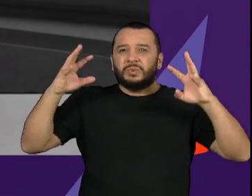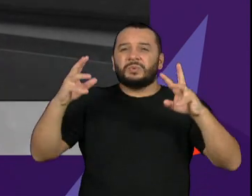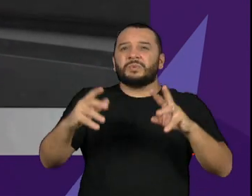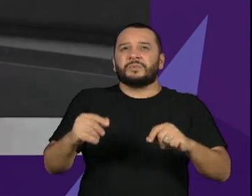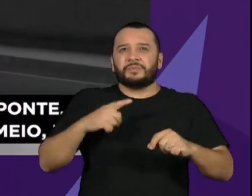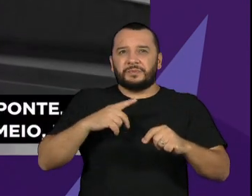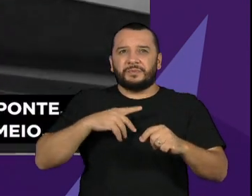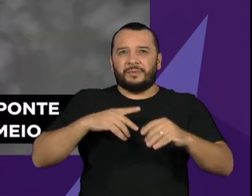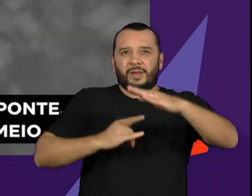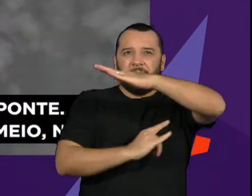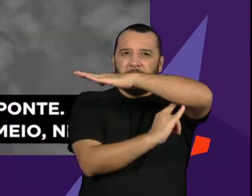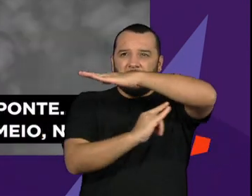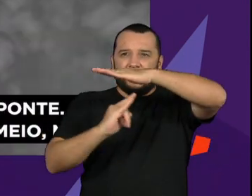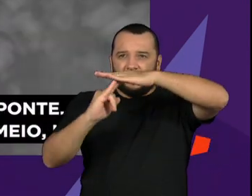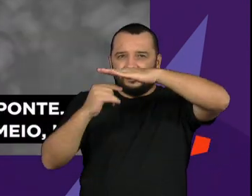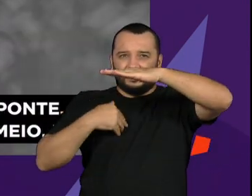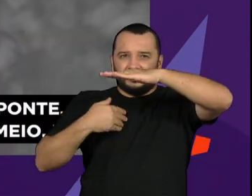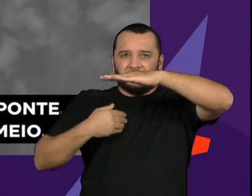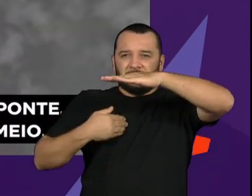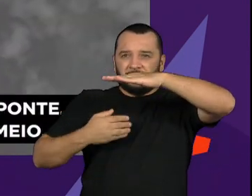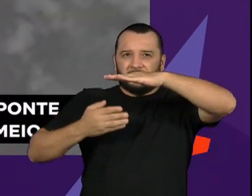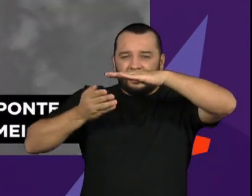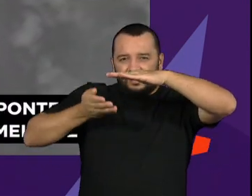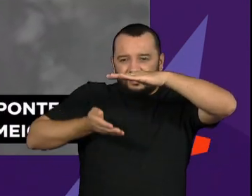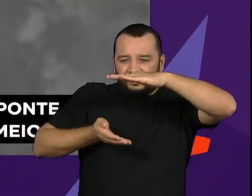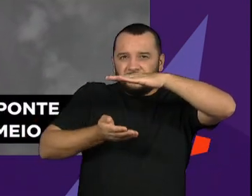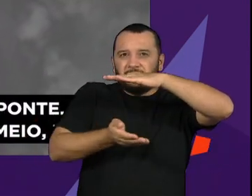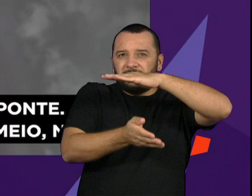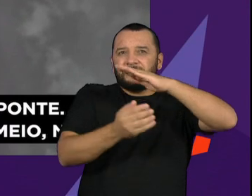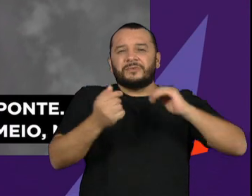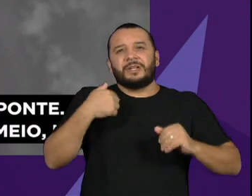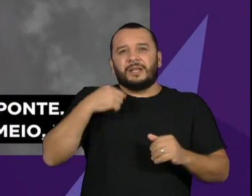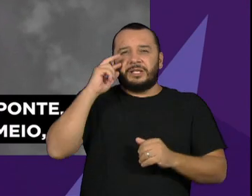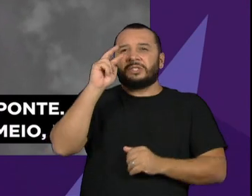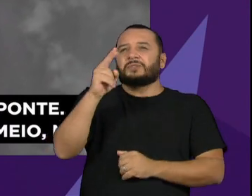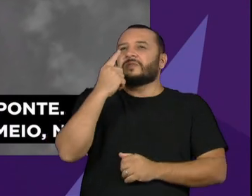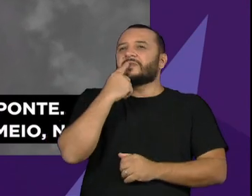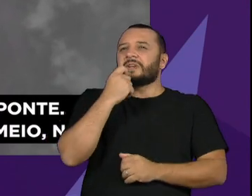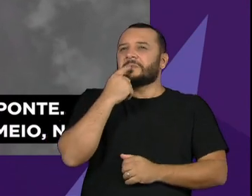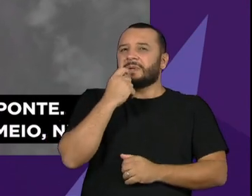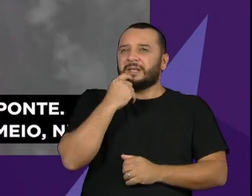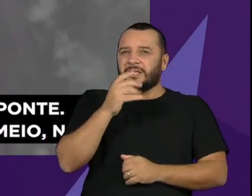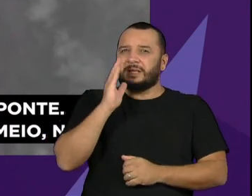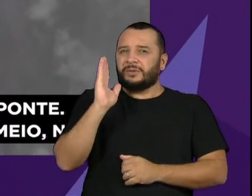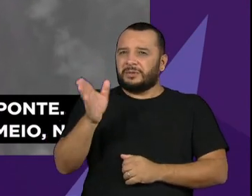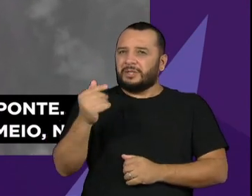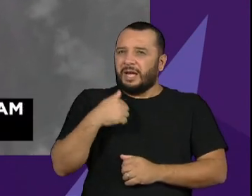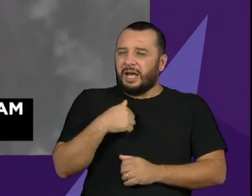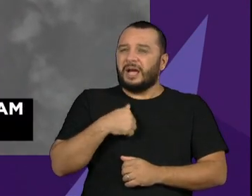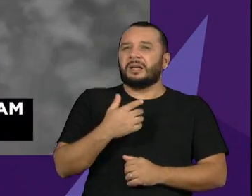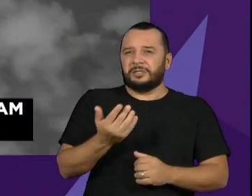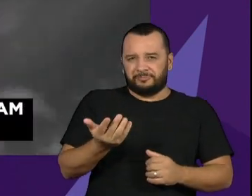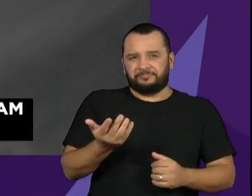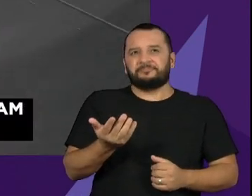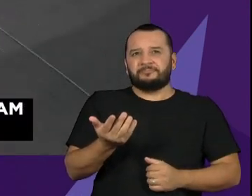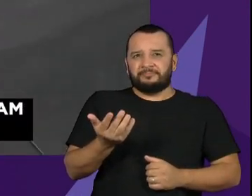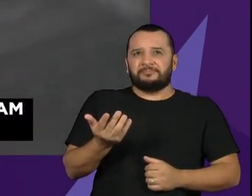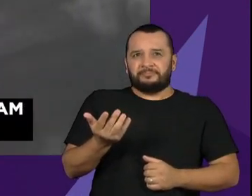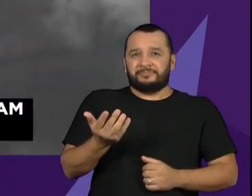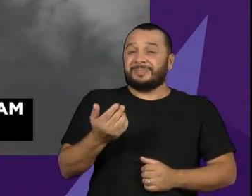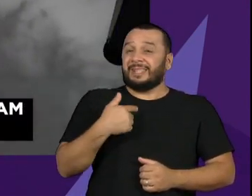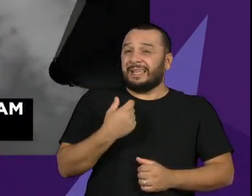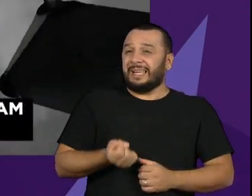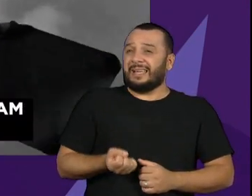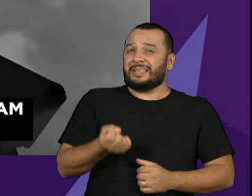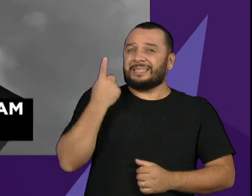de uma ponte. Vejo um verde e vermelho na saída da ponte. Ok, verde e vermelho, a gente passa no meio, né? Mas é